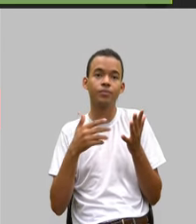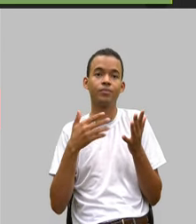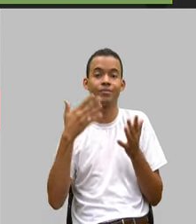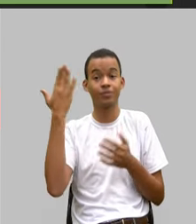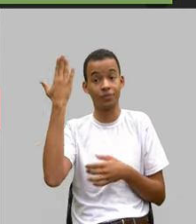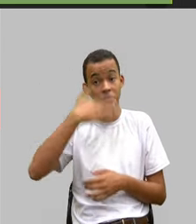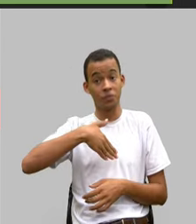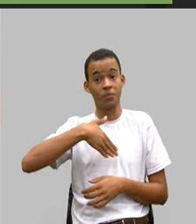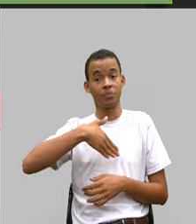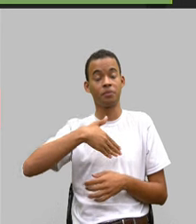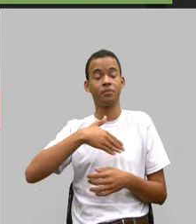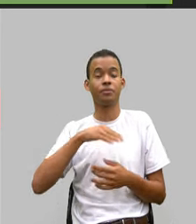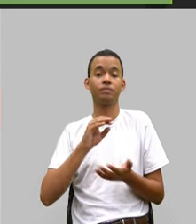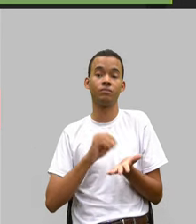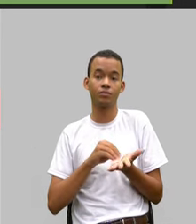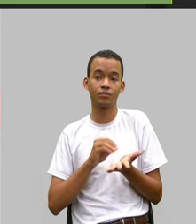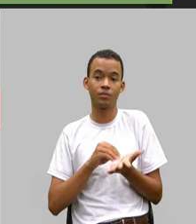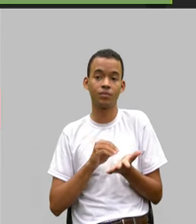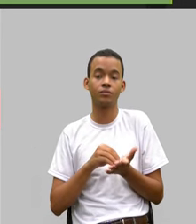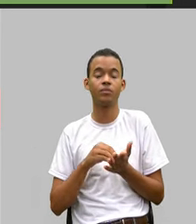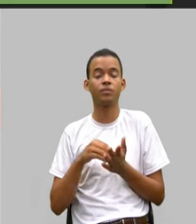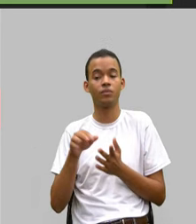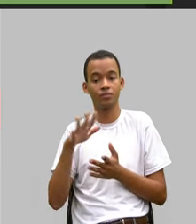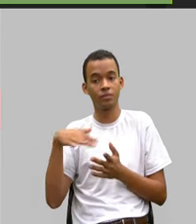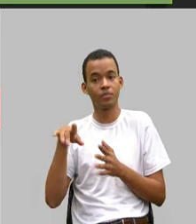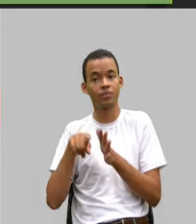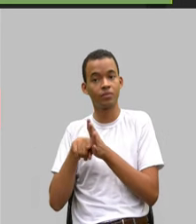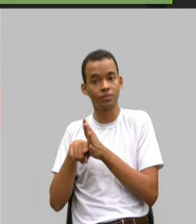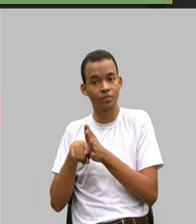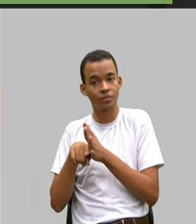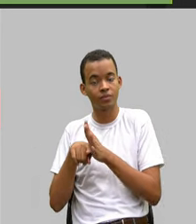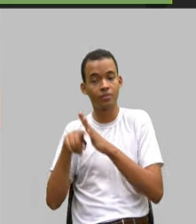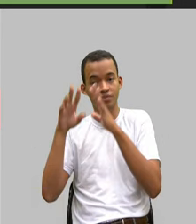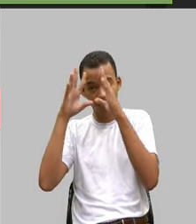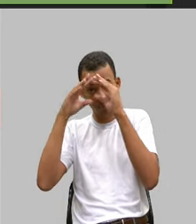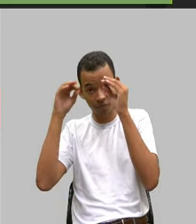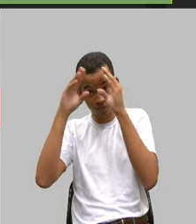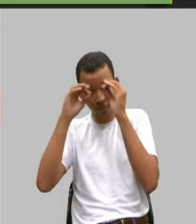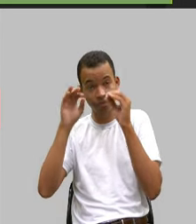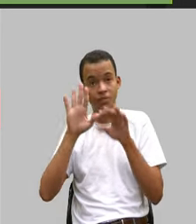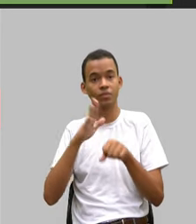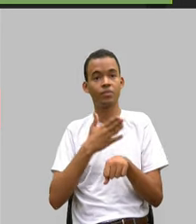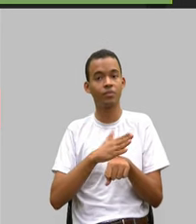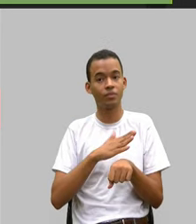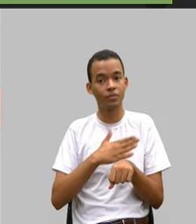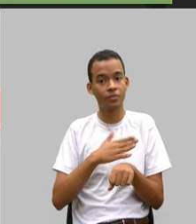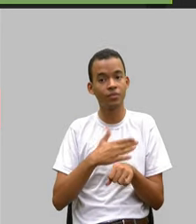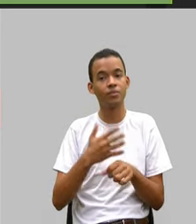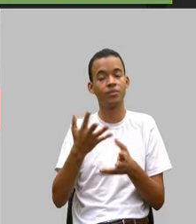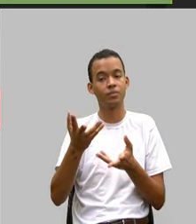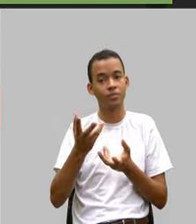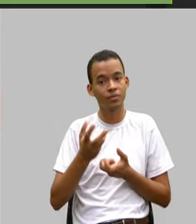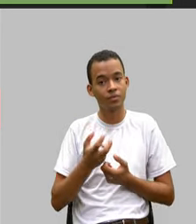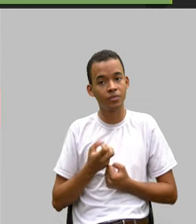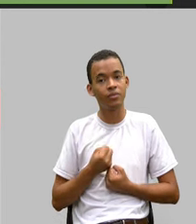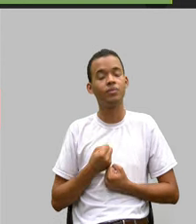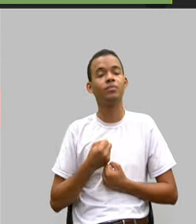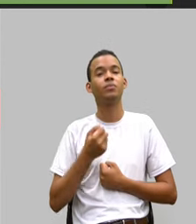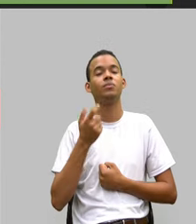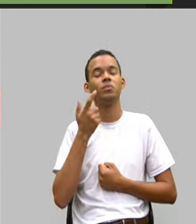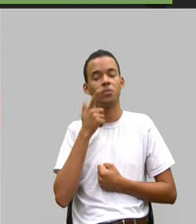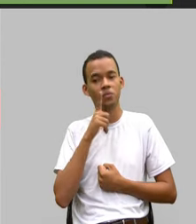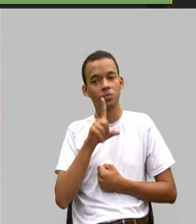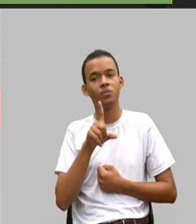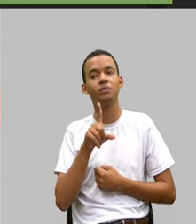insuficientes no tratamento do Alzheimer mas quando a gente fala de prática Clínica né os médicos que acompanham conseguem